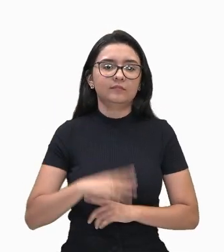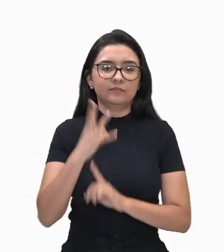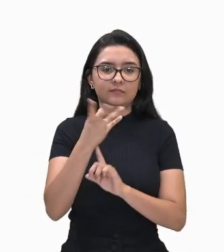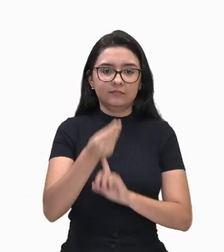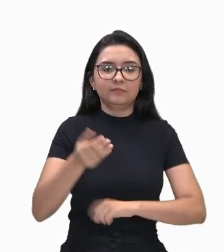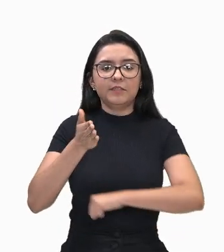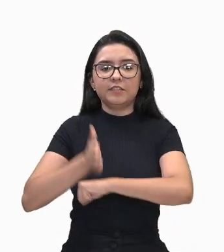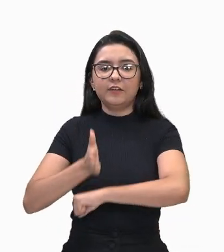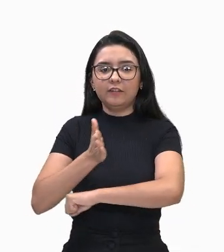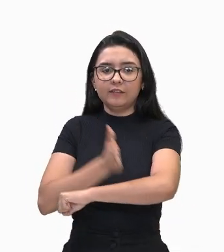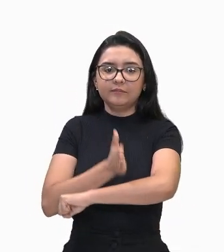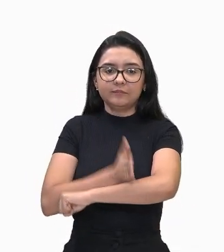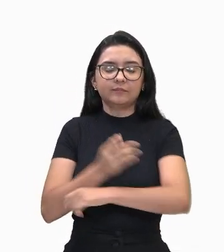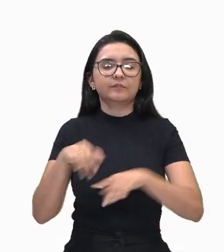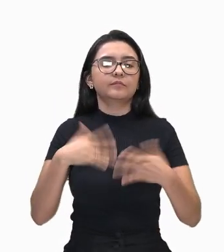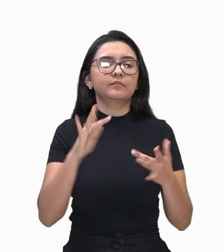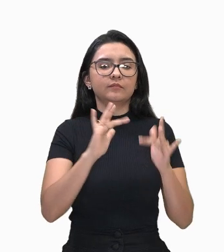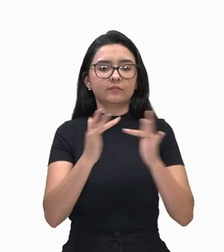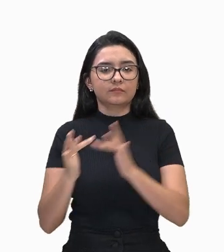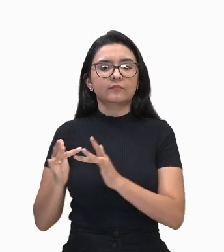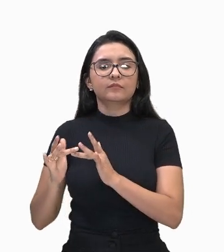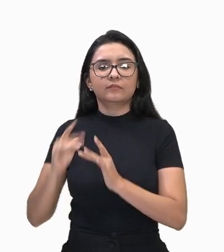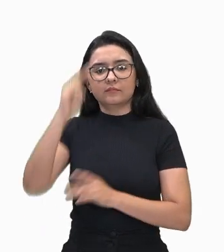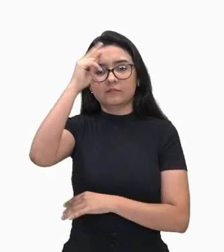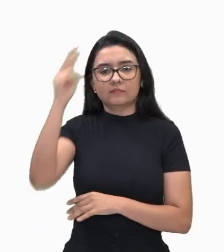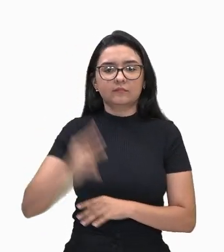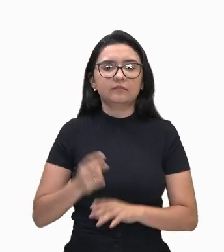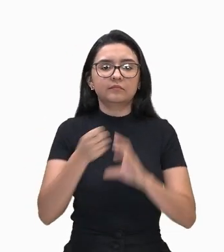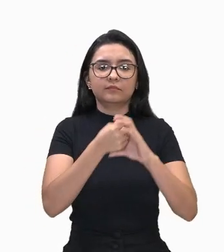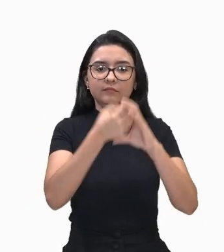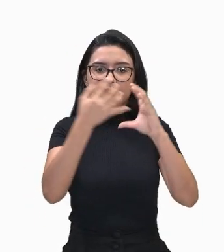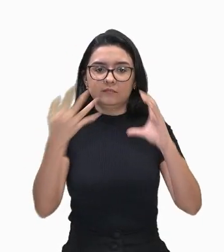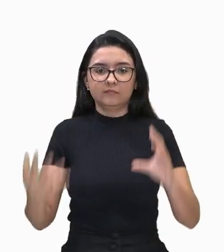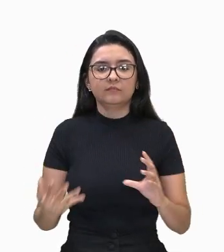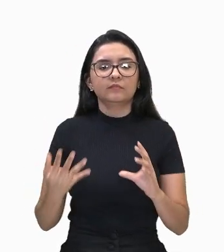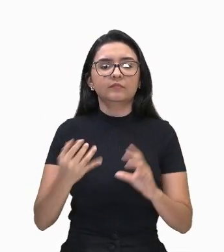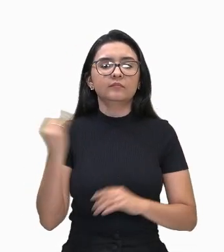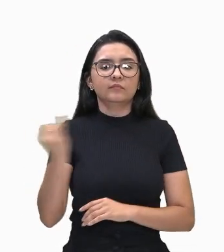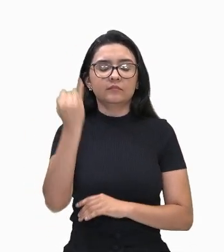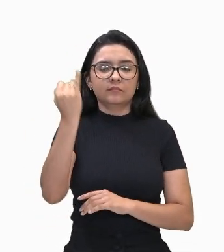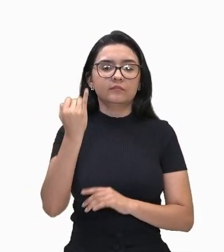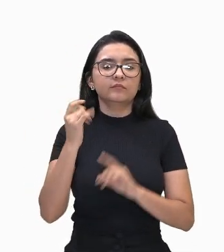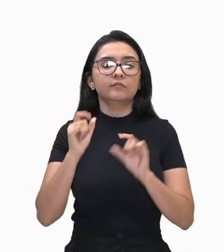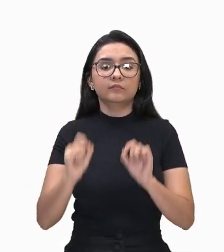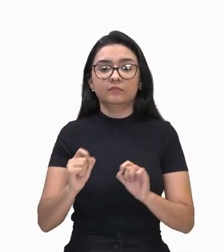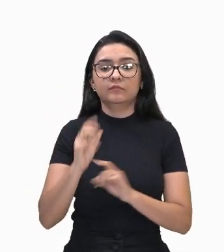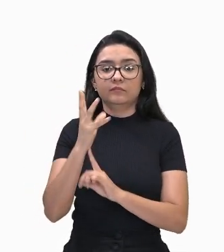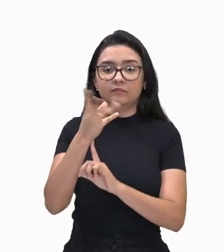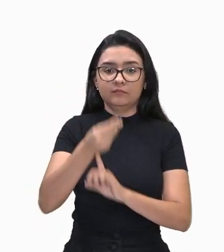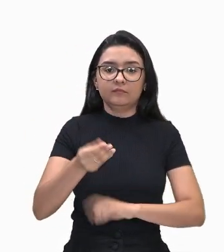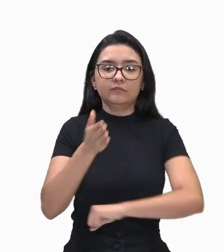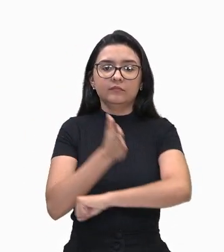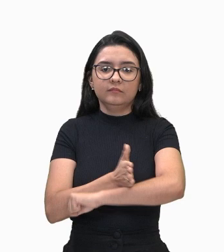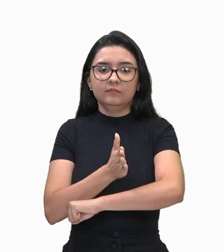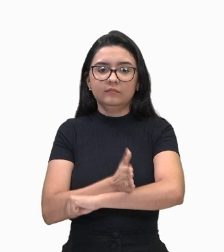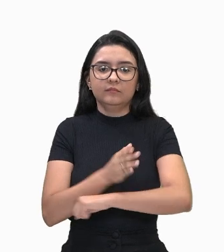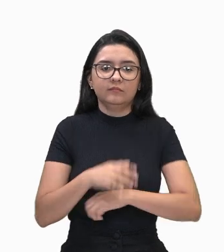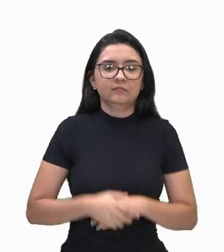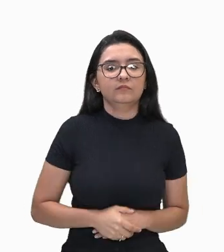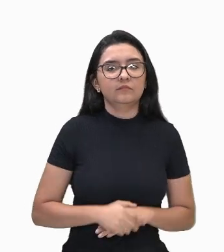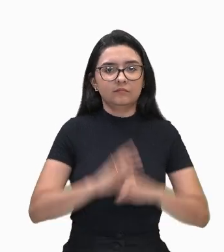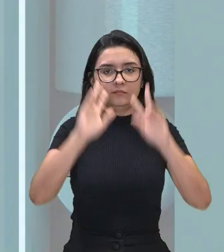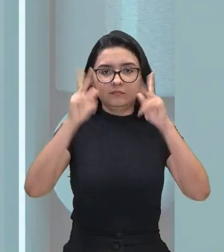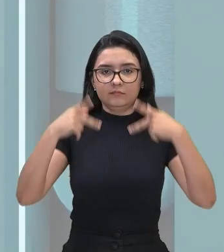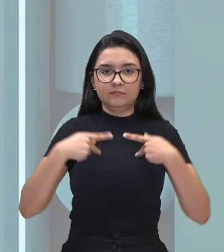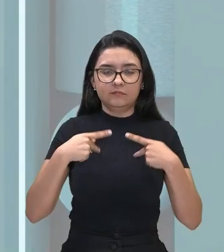medieval. Detalhamento, contexto histórico, características e importância da arte medieval para